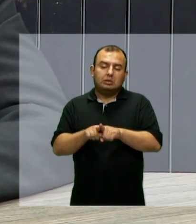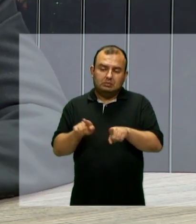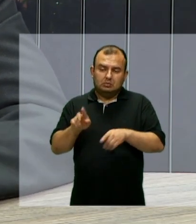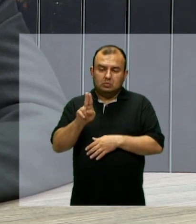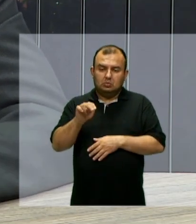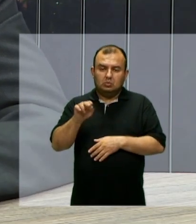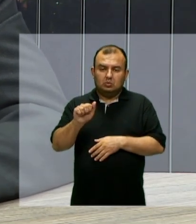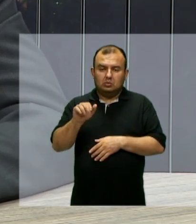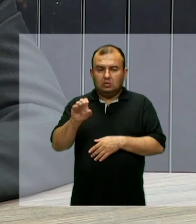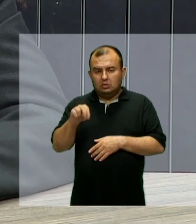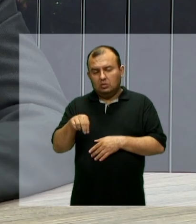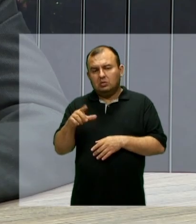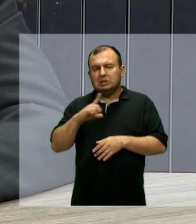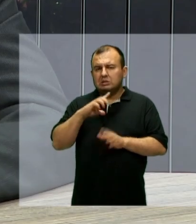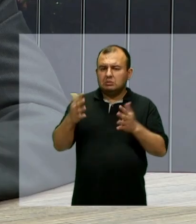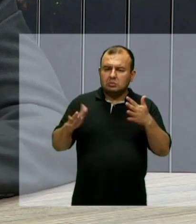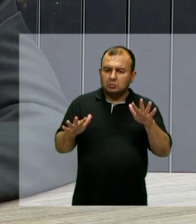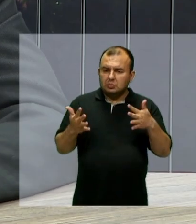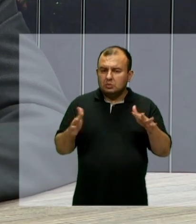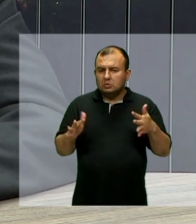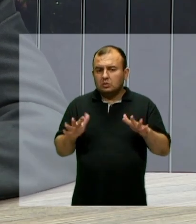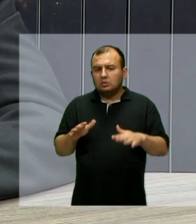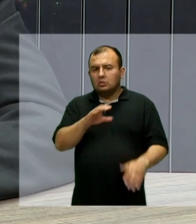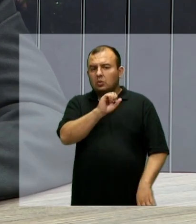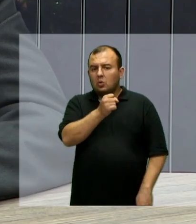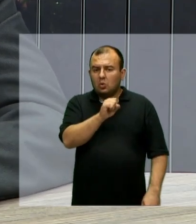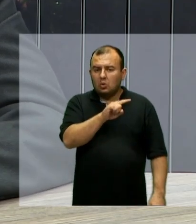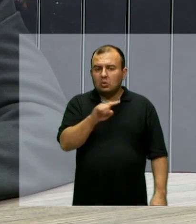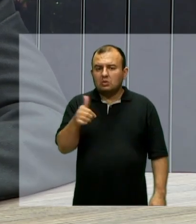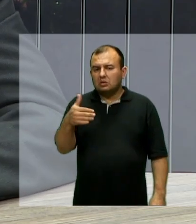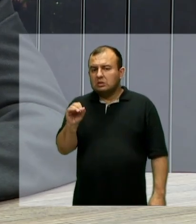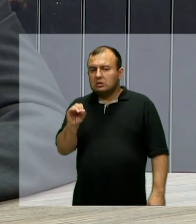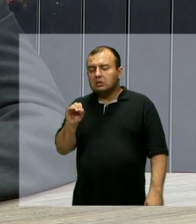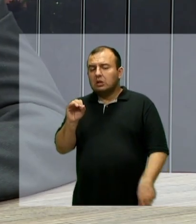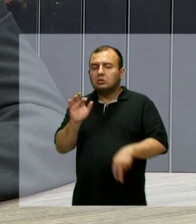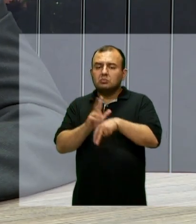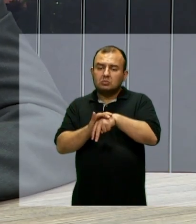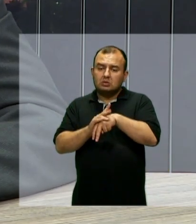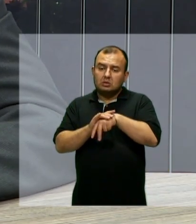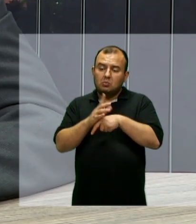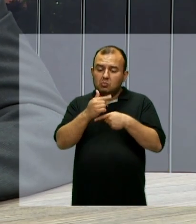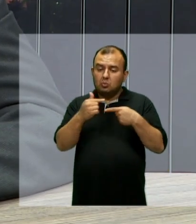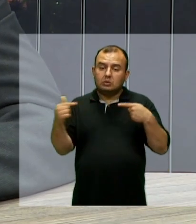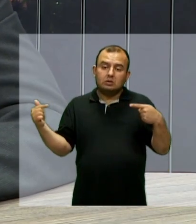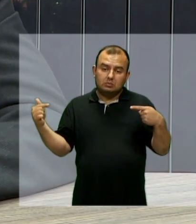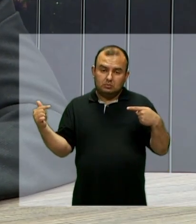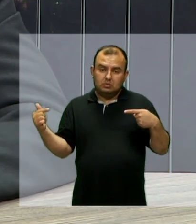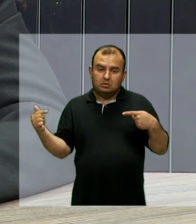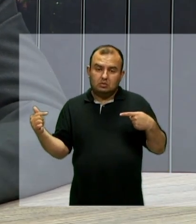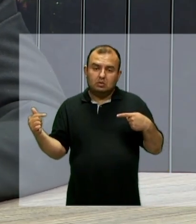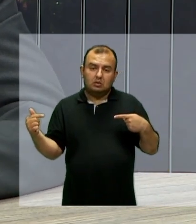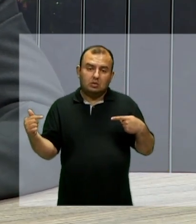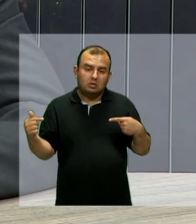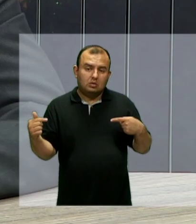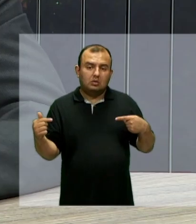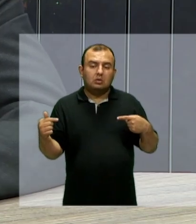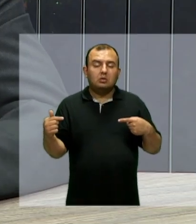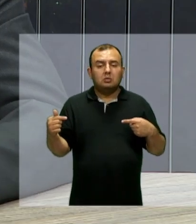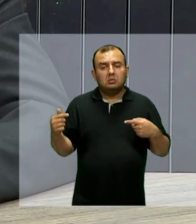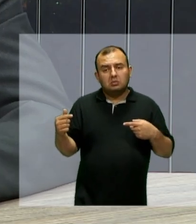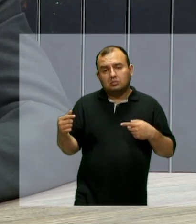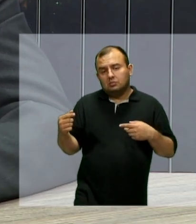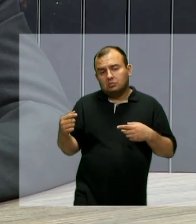NACOM, em média de 8 a 10 pacientes, às vezes mais, por semana. Nós multiplicamos, vão